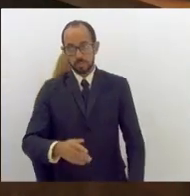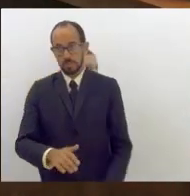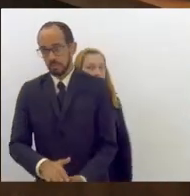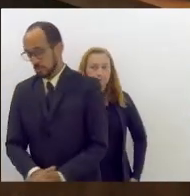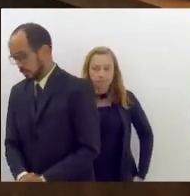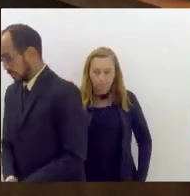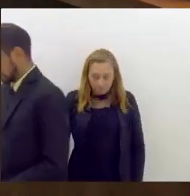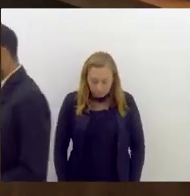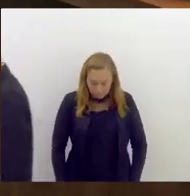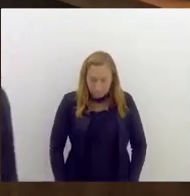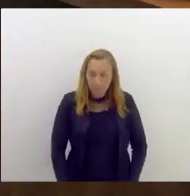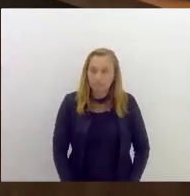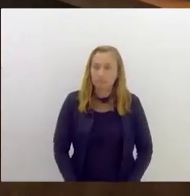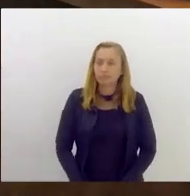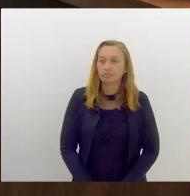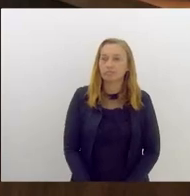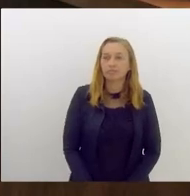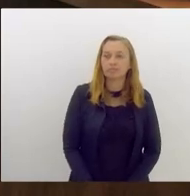pela presidente